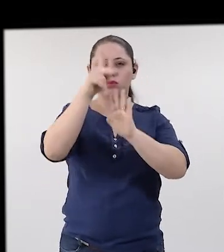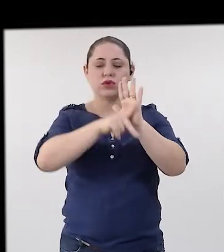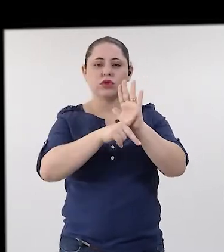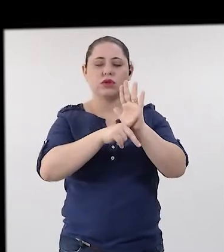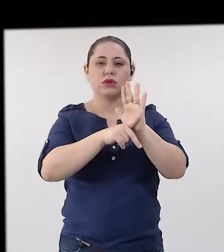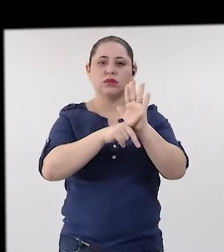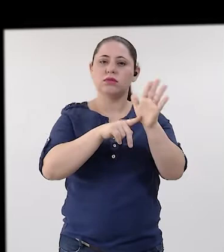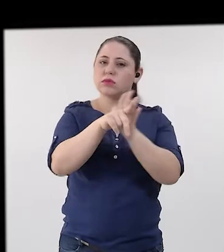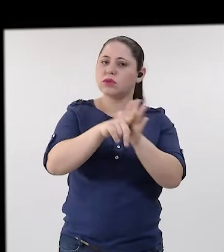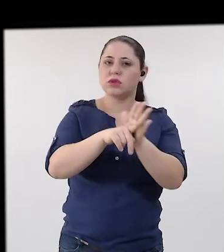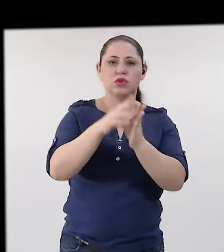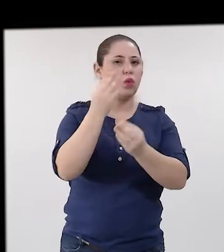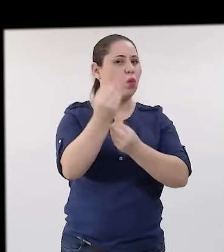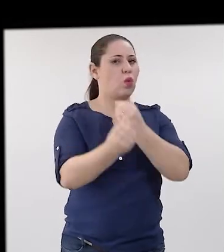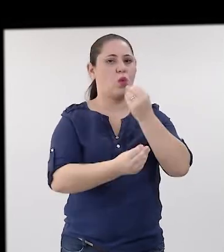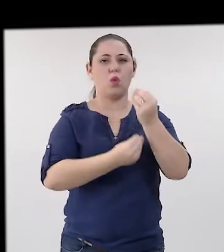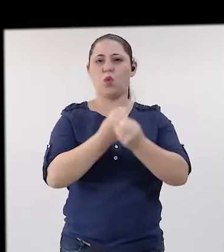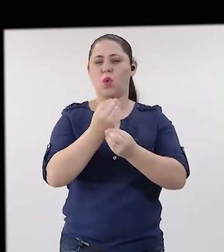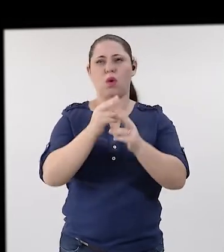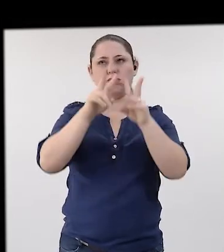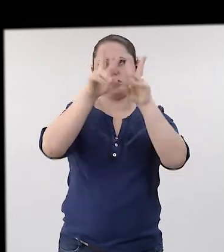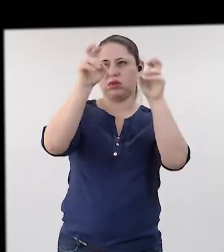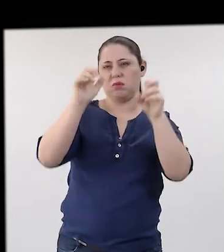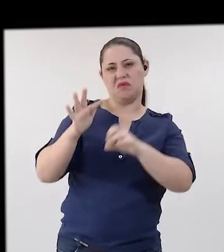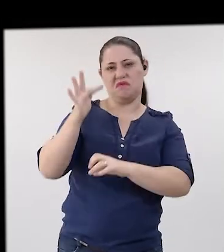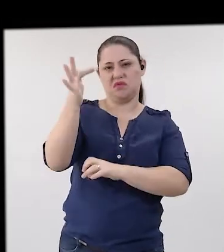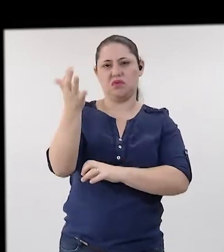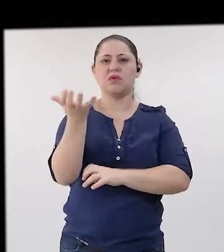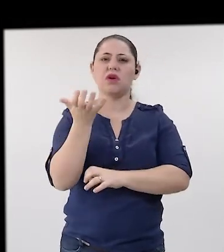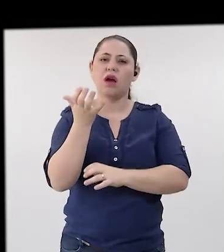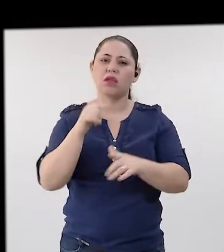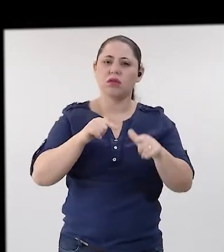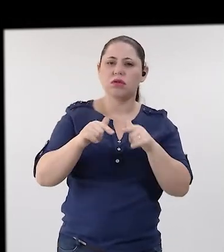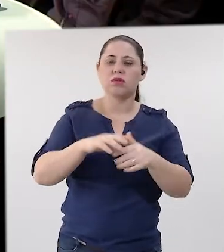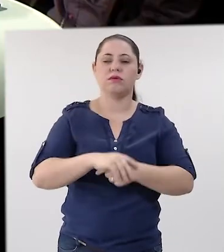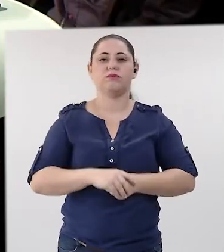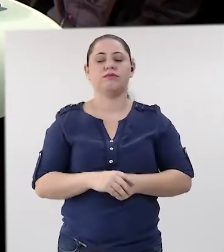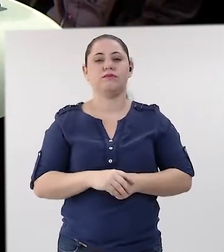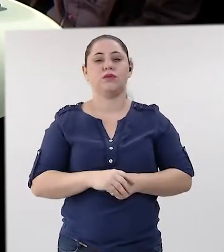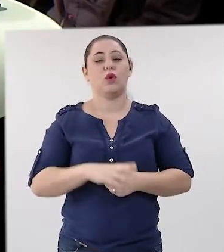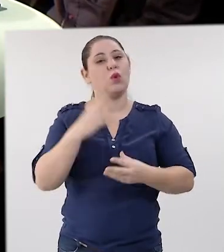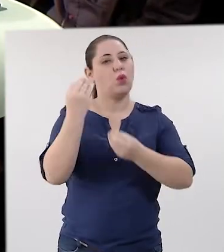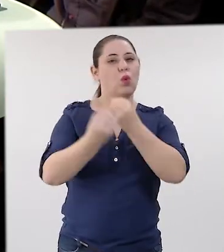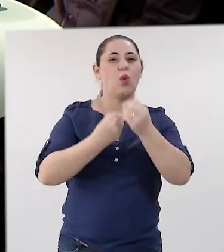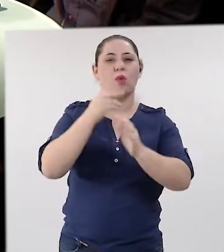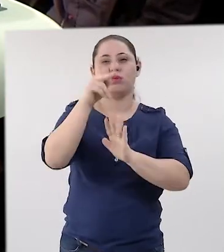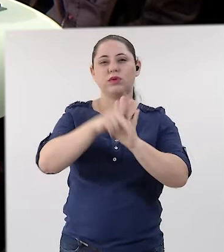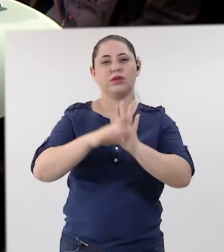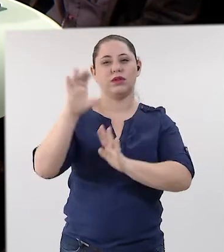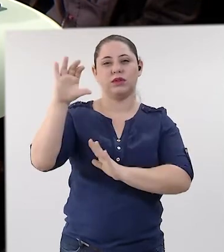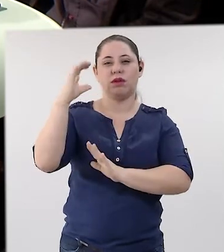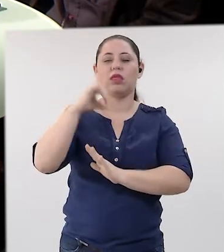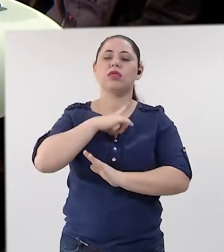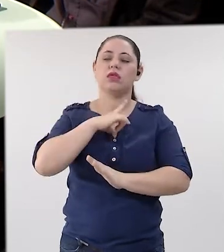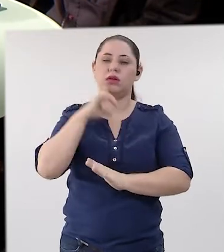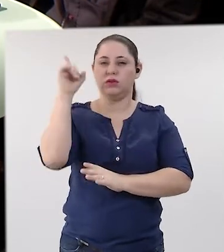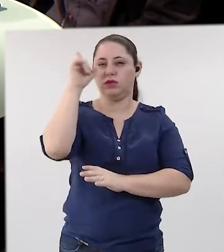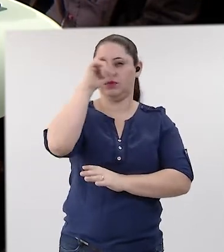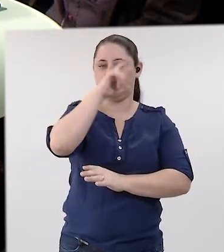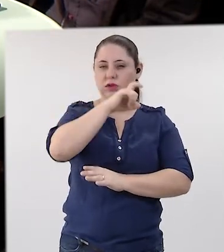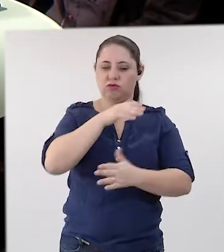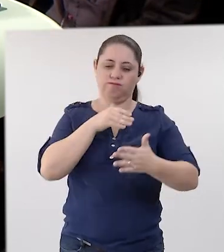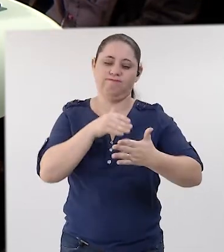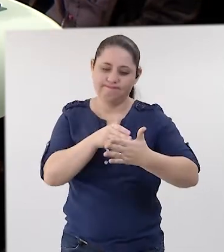de pesquisa de acordo com aquilo que ele resolva trabalhar futuramente. Bom, mas como todo projeto científico, né, existem